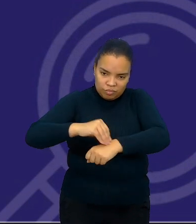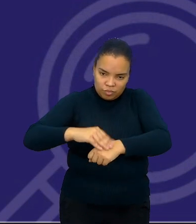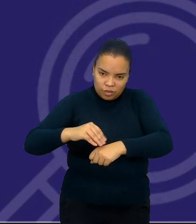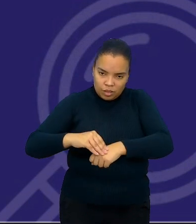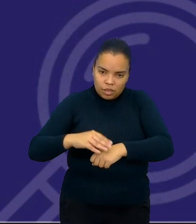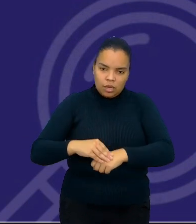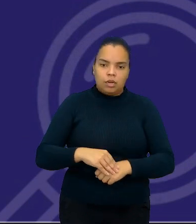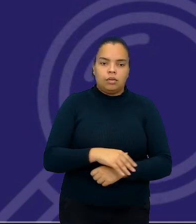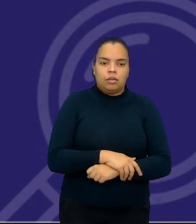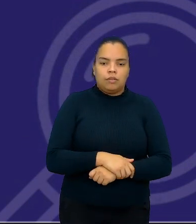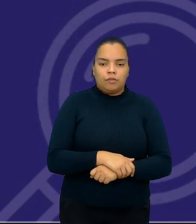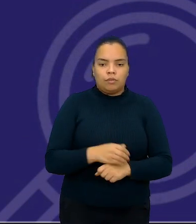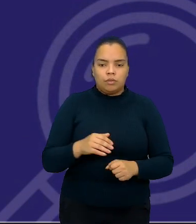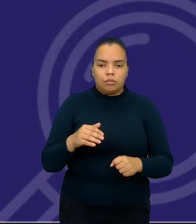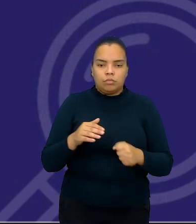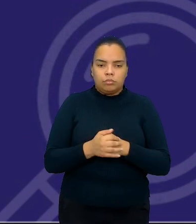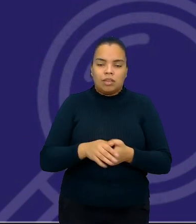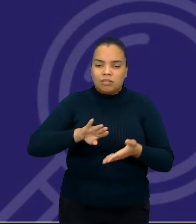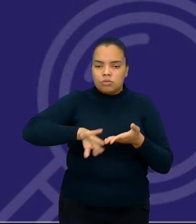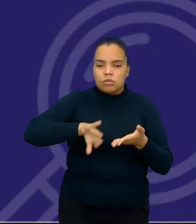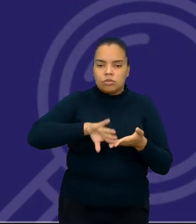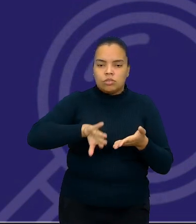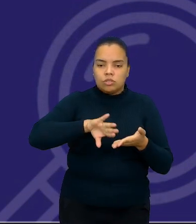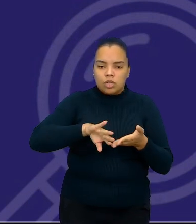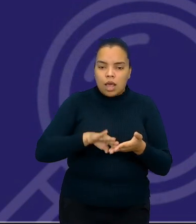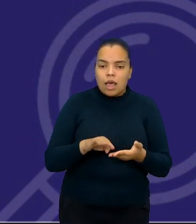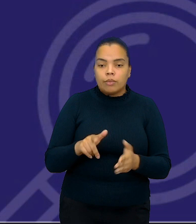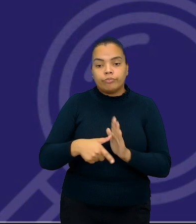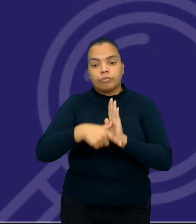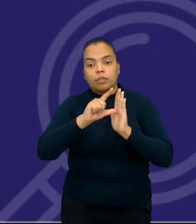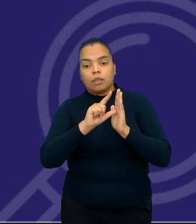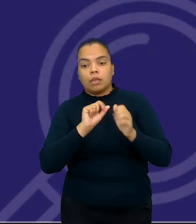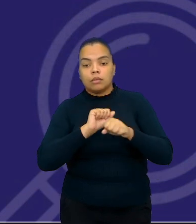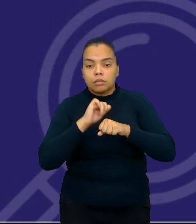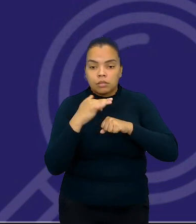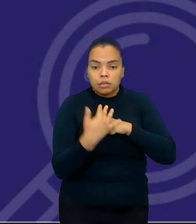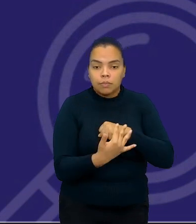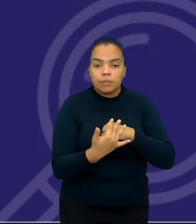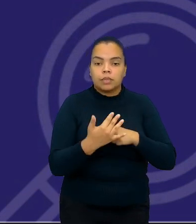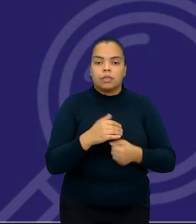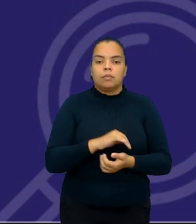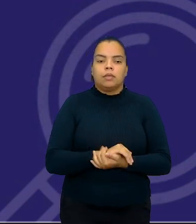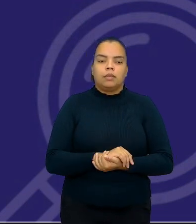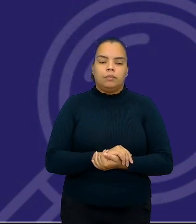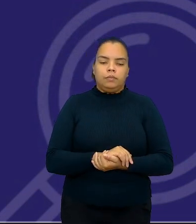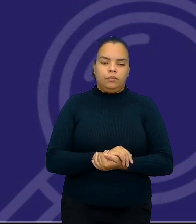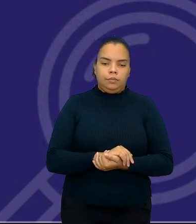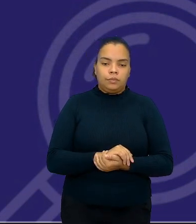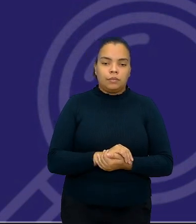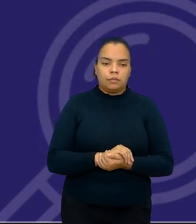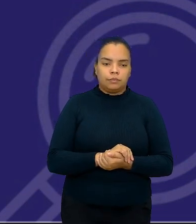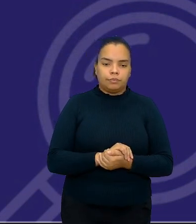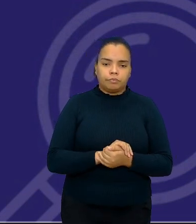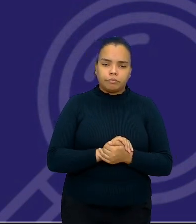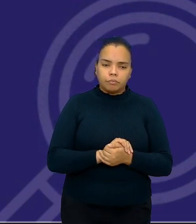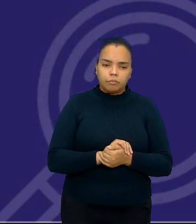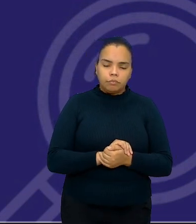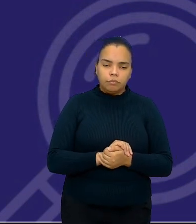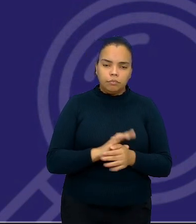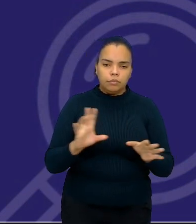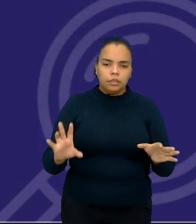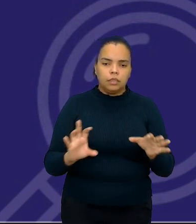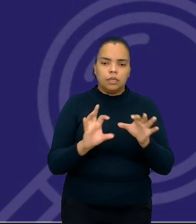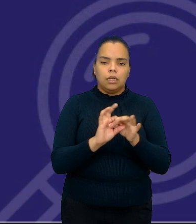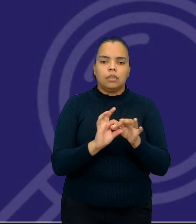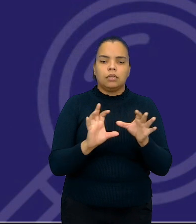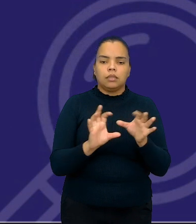tiradas bem antes da pandemia e das vacinas contra a Covid-19 e estão relacionadas, na verdade, a condições